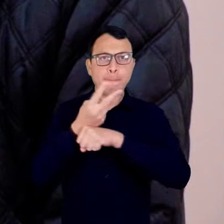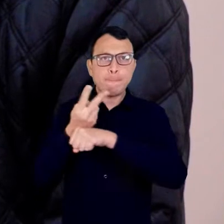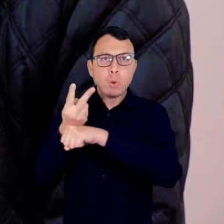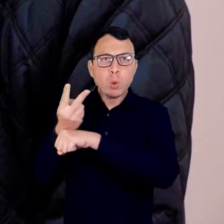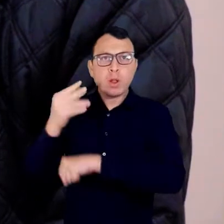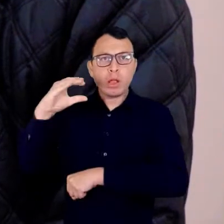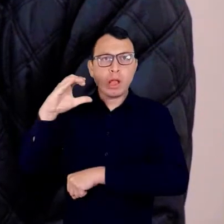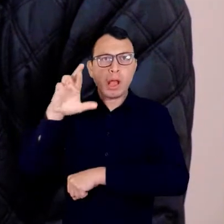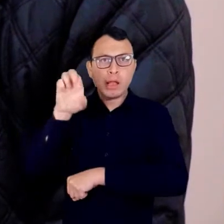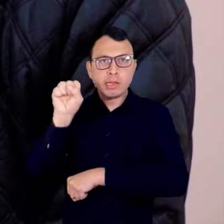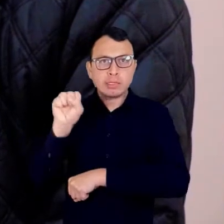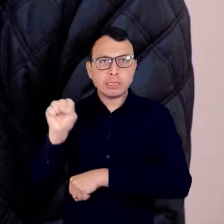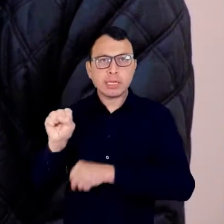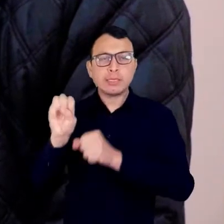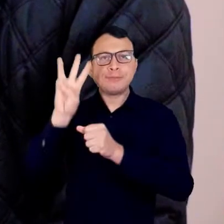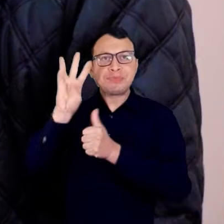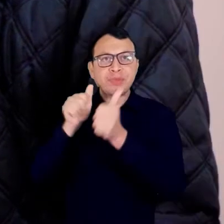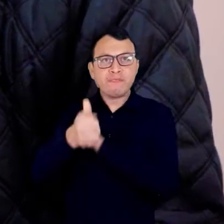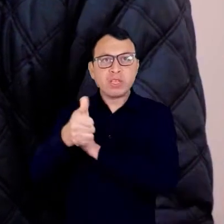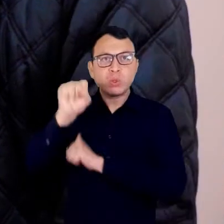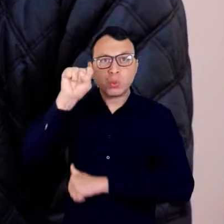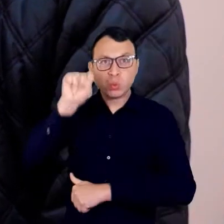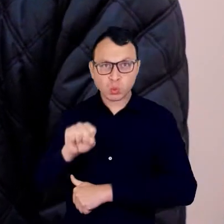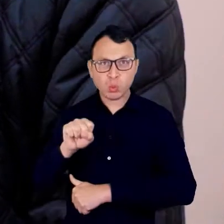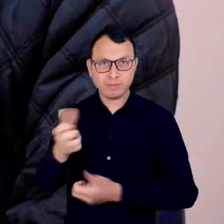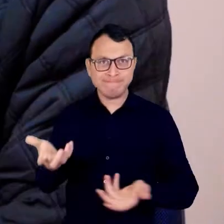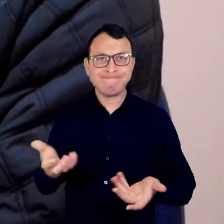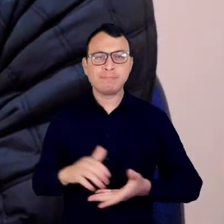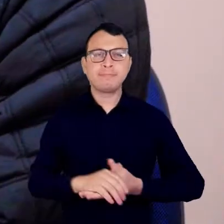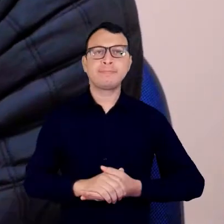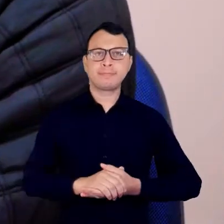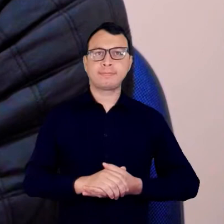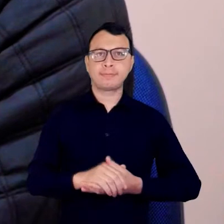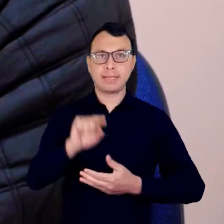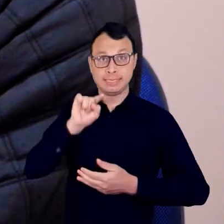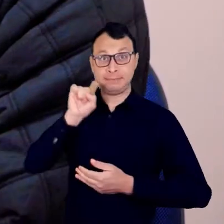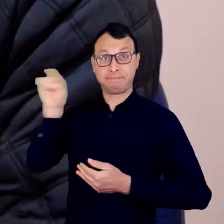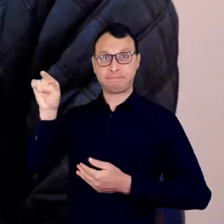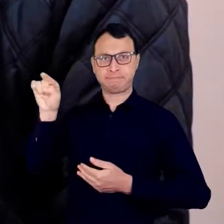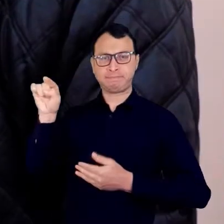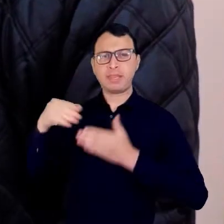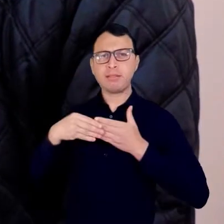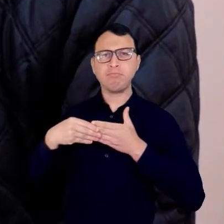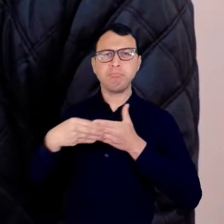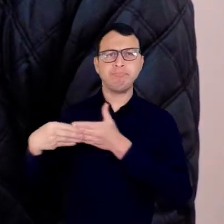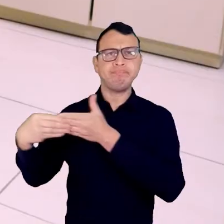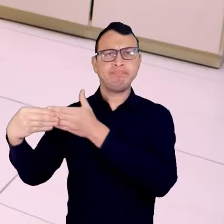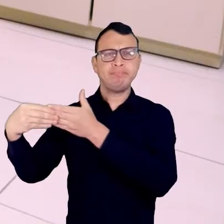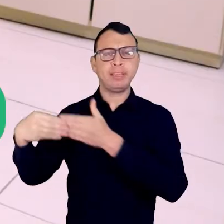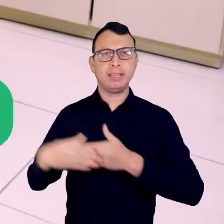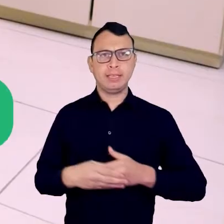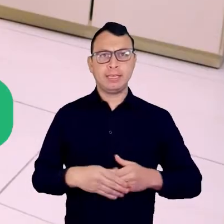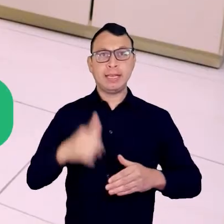CRAS do Veisópolis, né, o CRAS Sul. Aí lá eles me encaminharam.